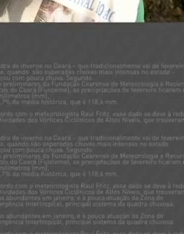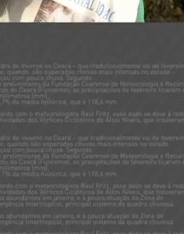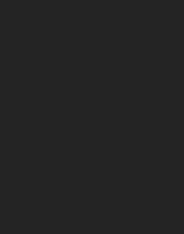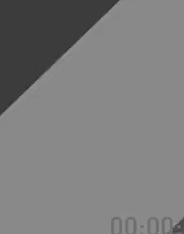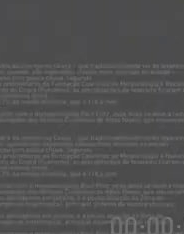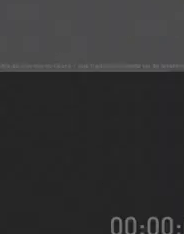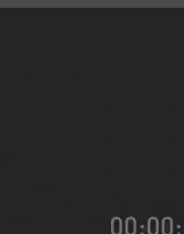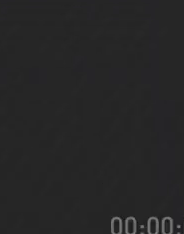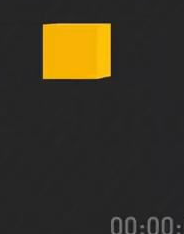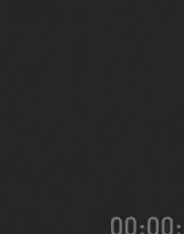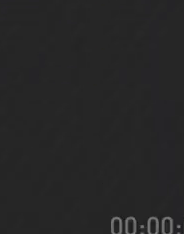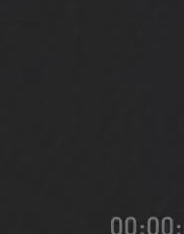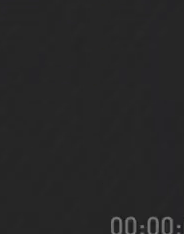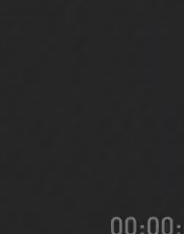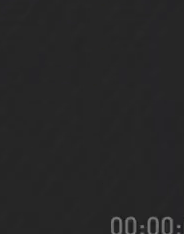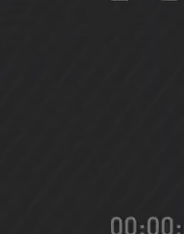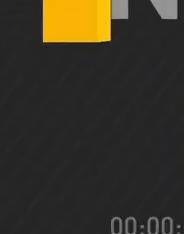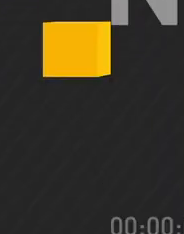ae